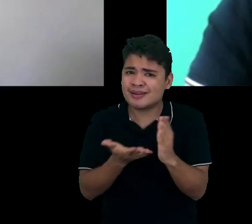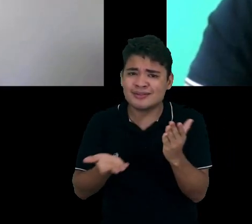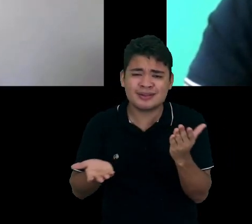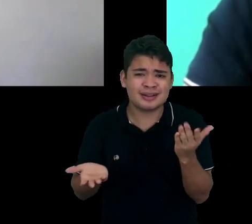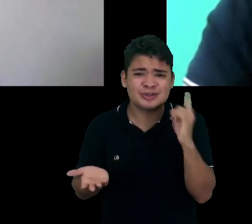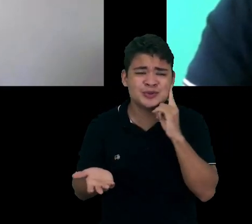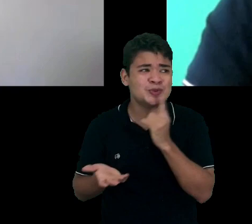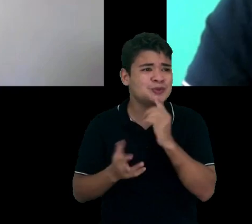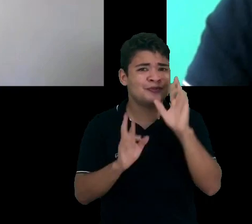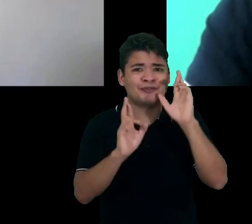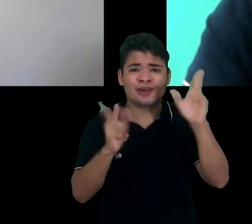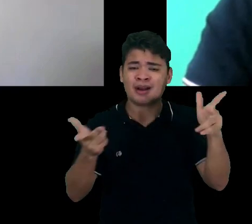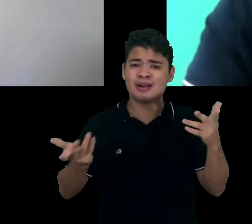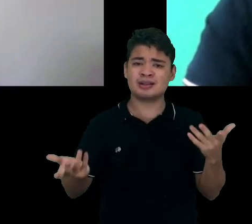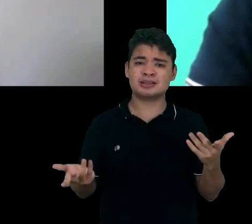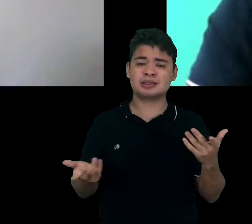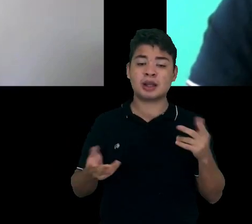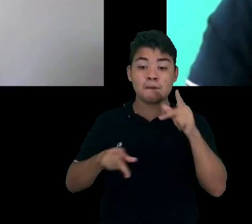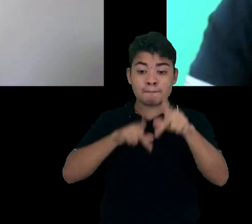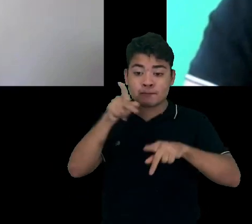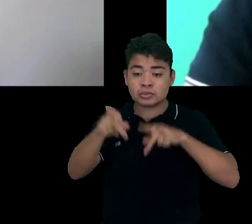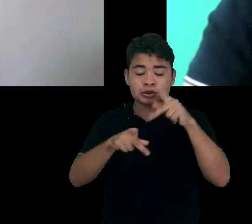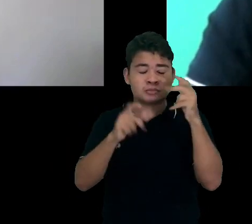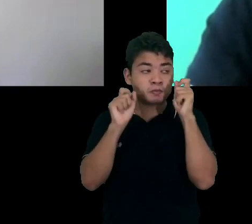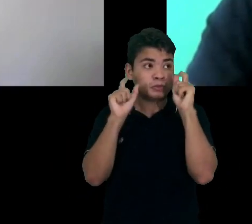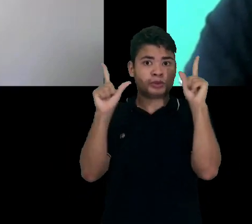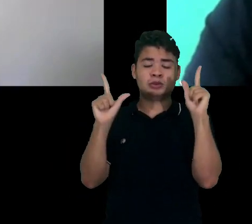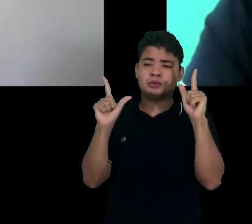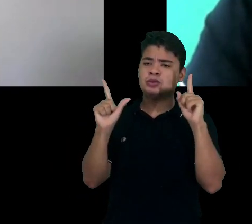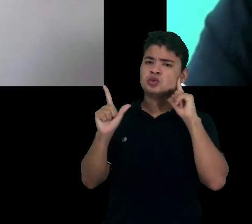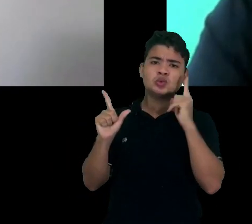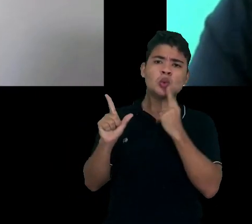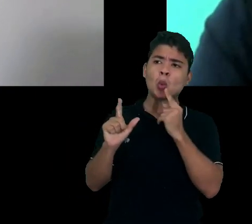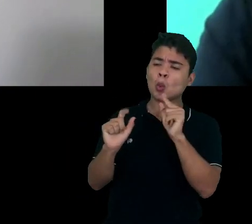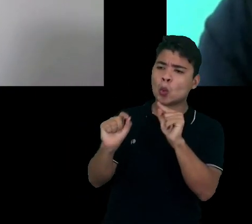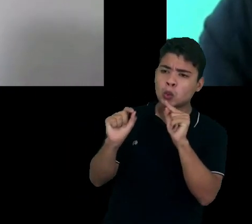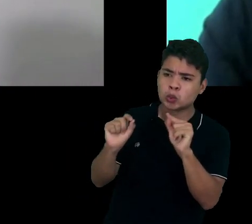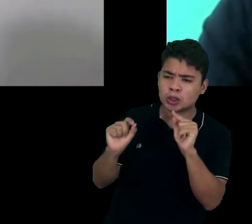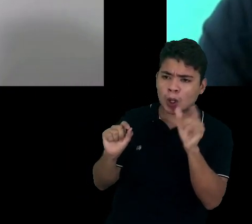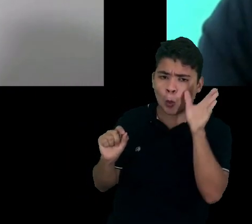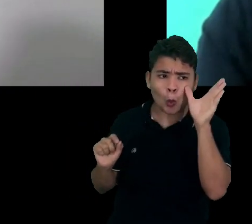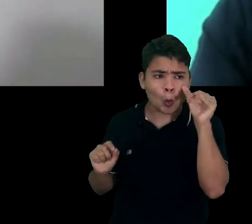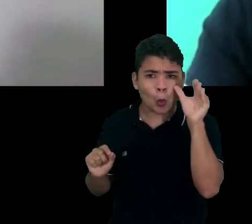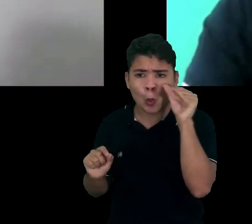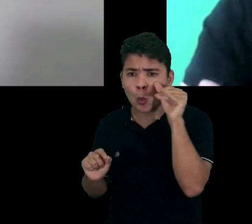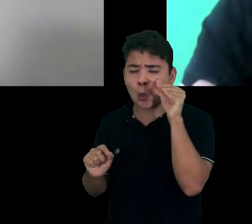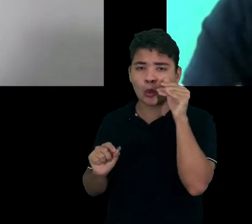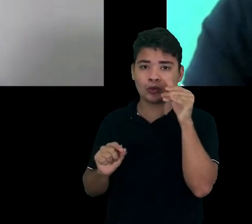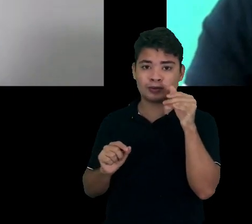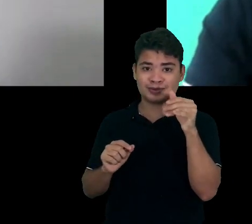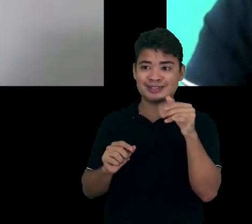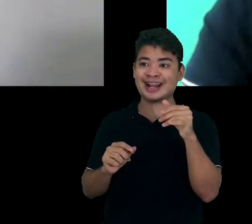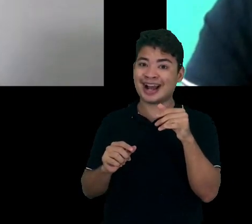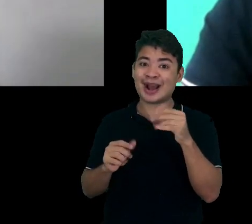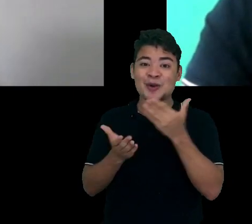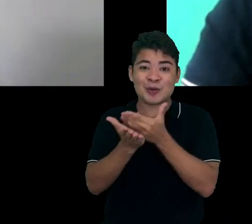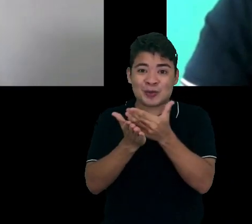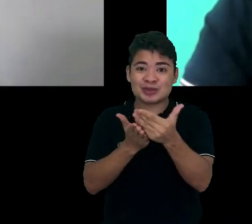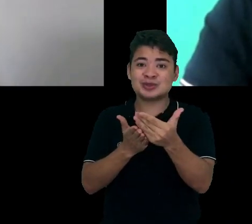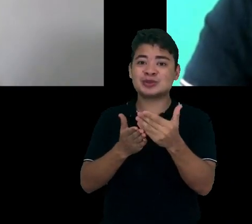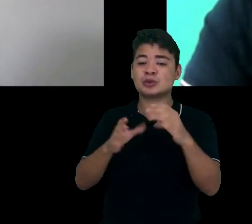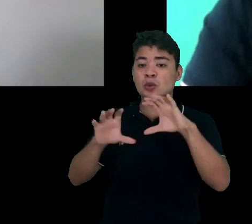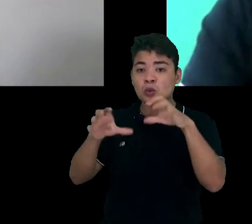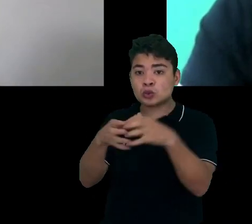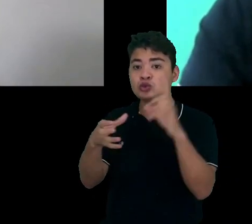partir daí, a população começou a abrir os olhos. Espera aí, quem que é os surdos? E aí, os surdos foram aparecendo mais